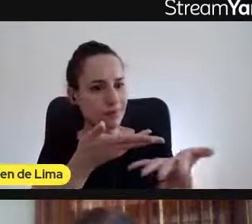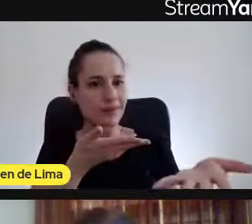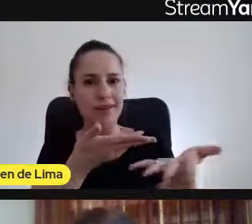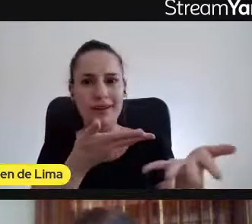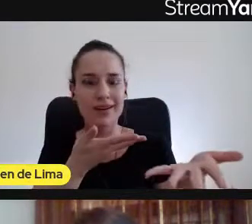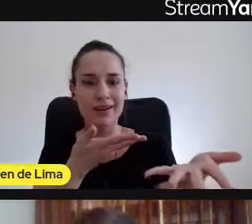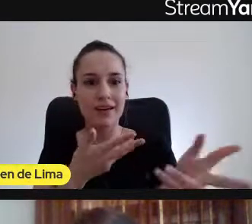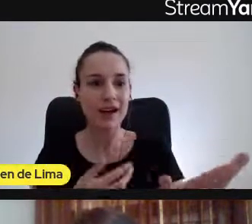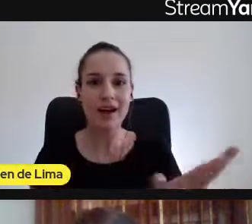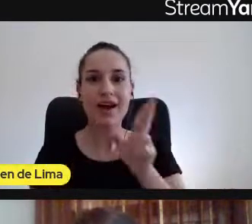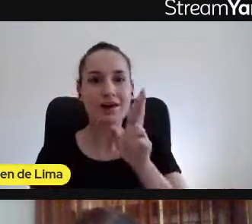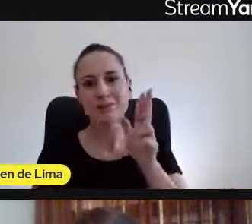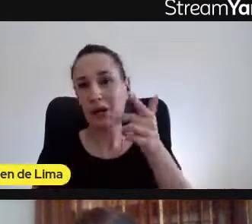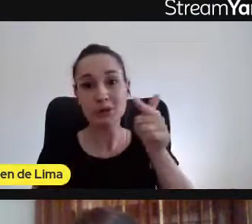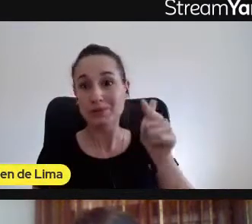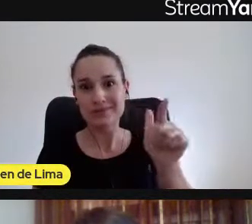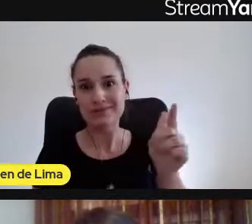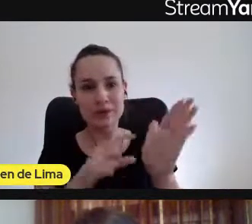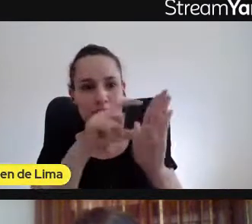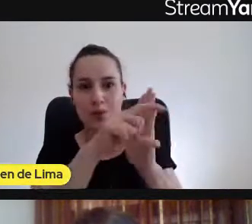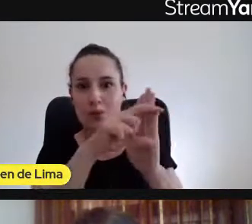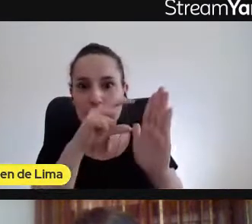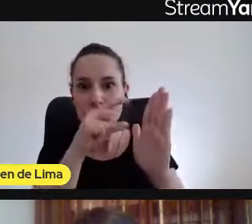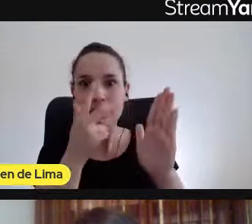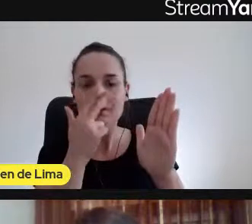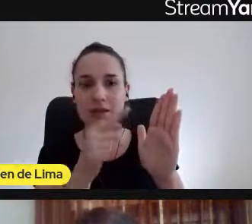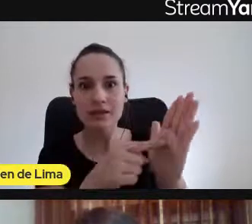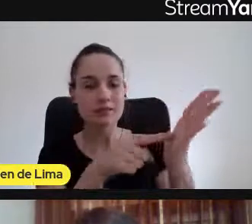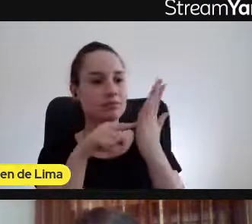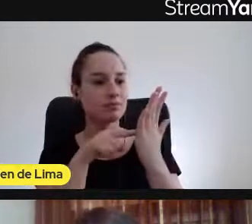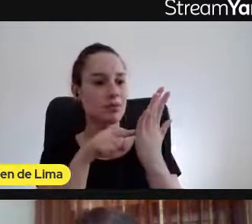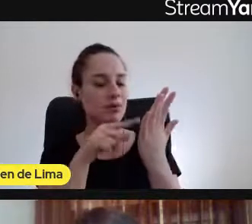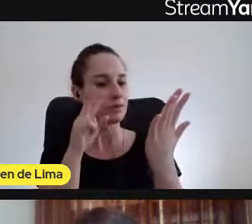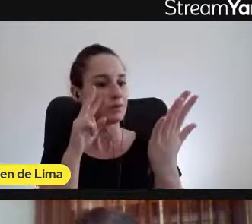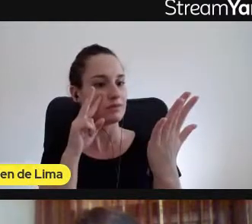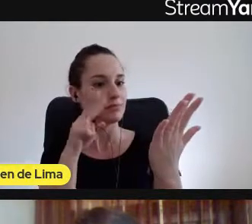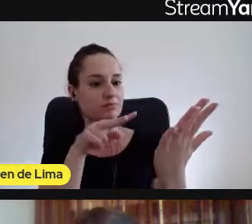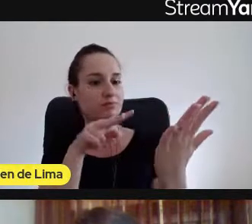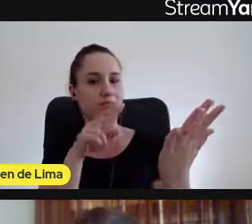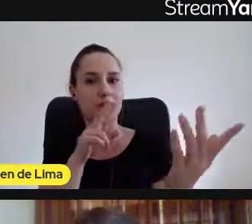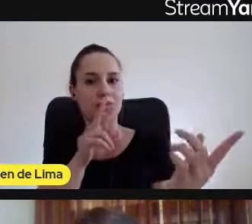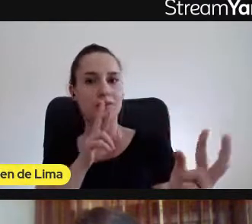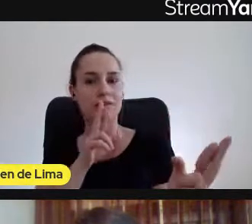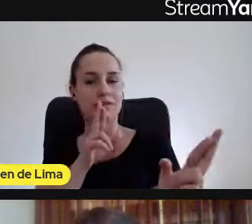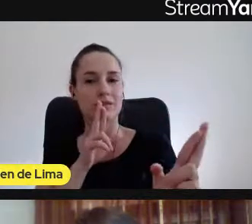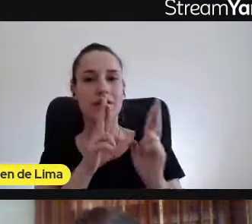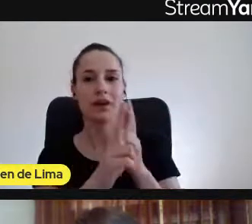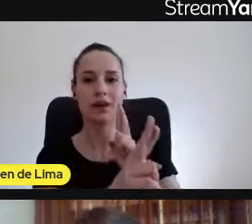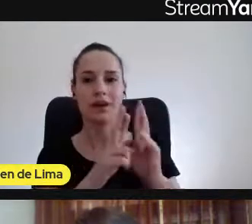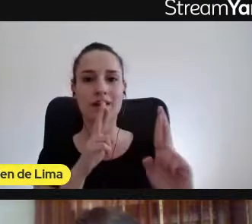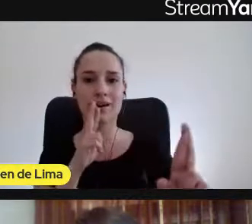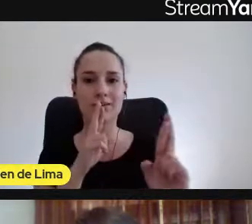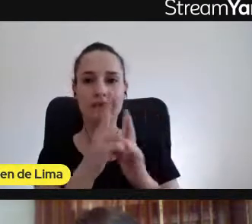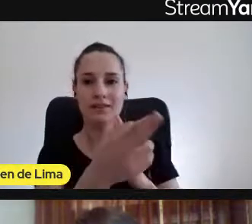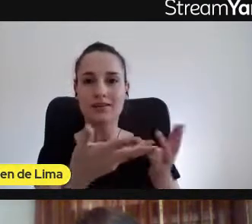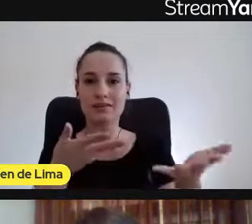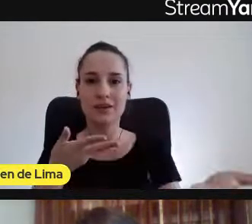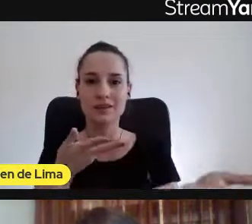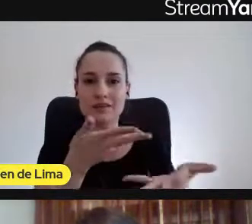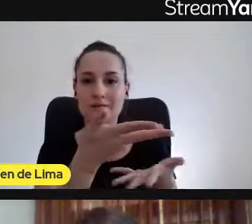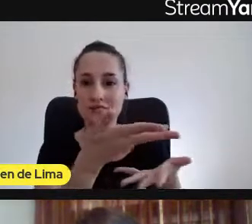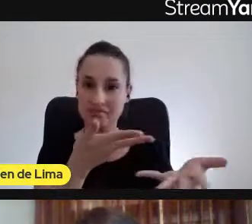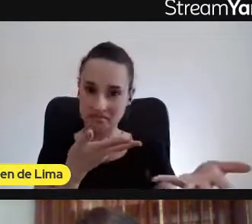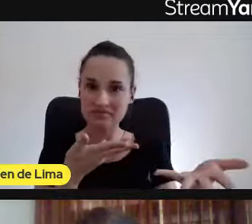vai te responder, né? Então, o que mais me chamou a atenção foi essa questão do existencialismo, né? São as